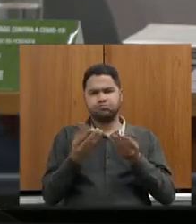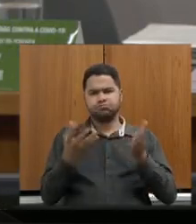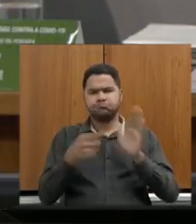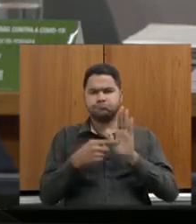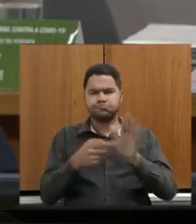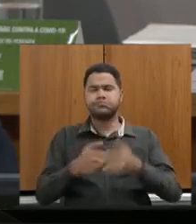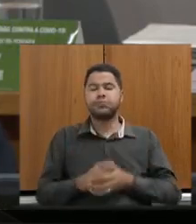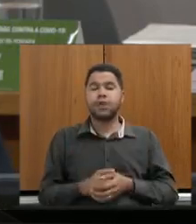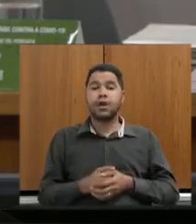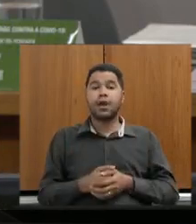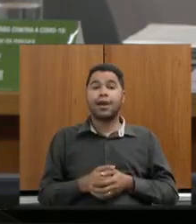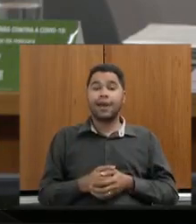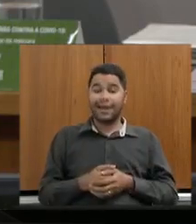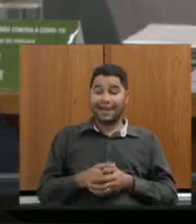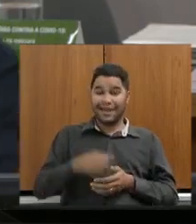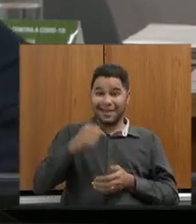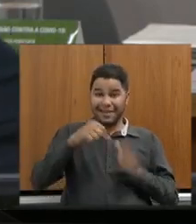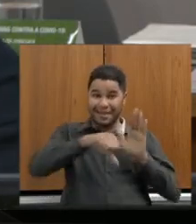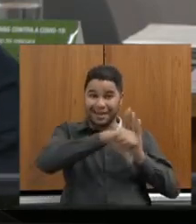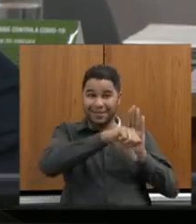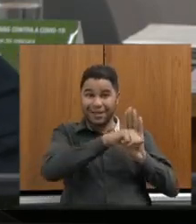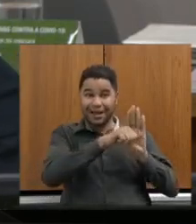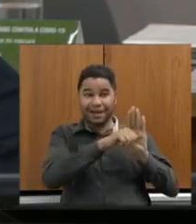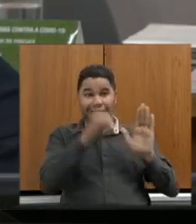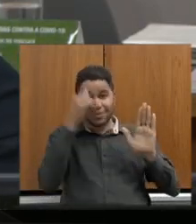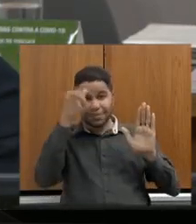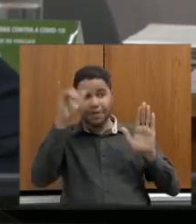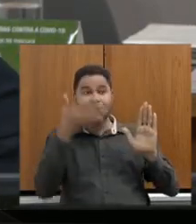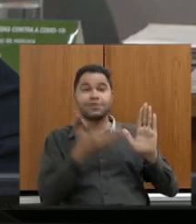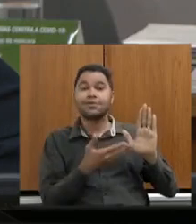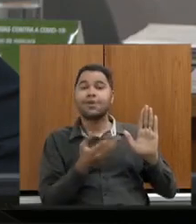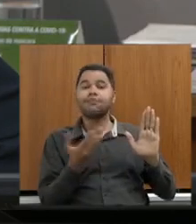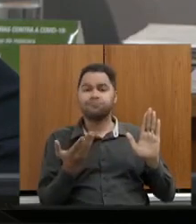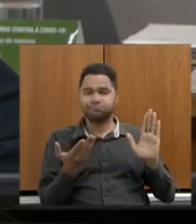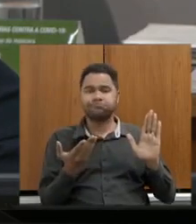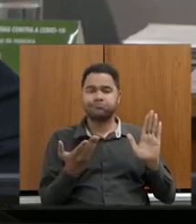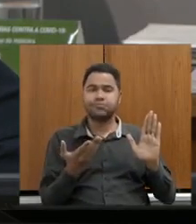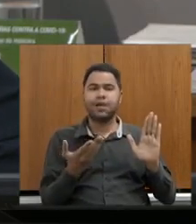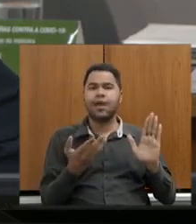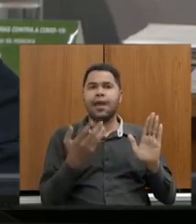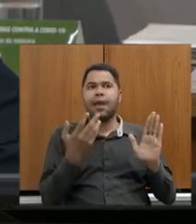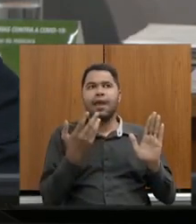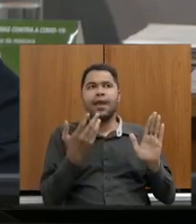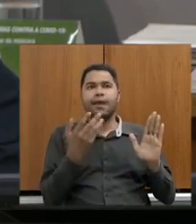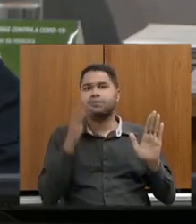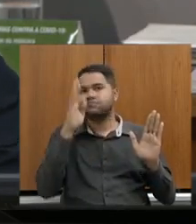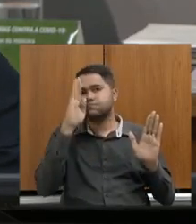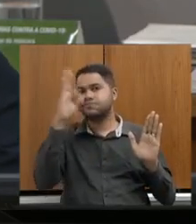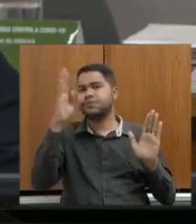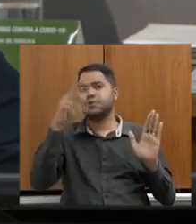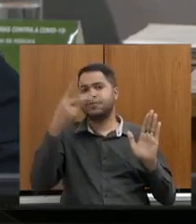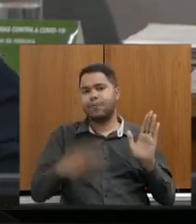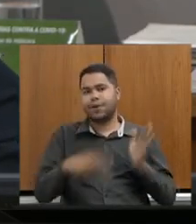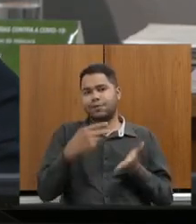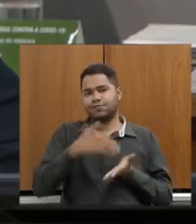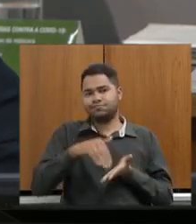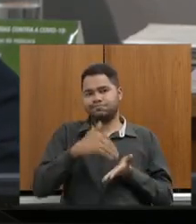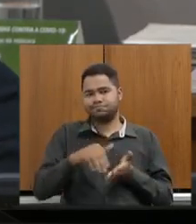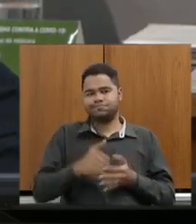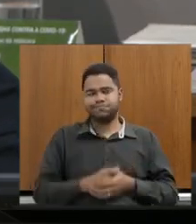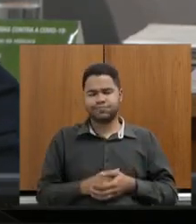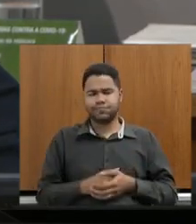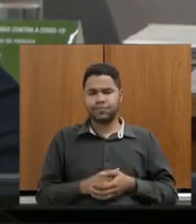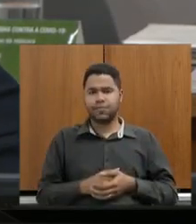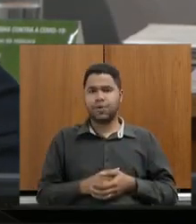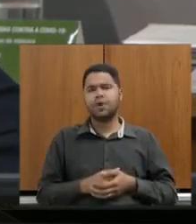agora de prevenção à criminalidade Na verdade essa prevenção à criminalidade ela é a menina dos olhos da secretaria porque porque